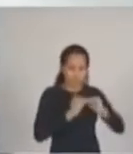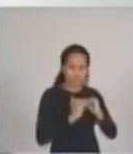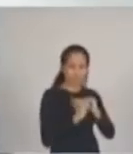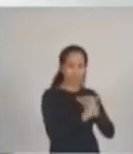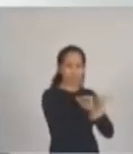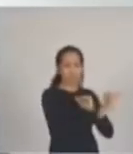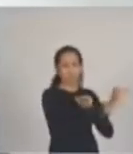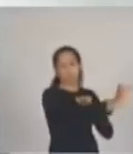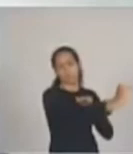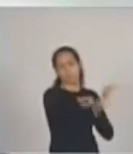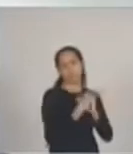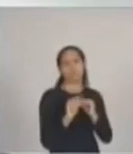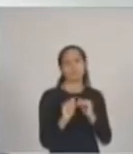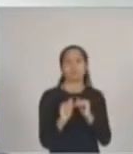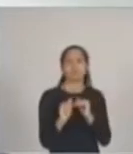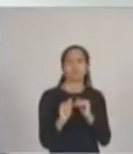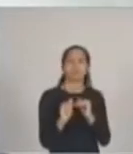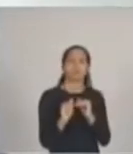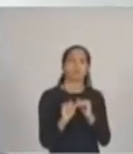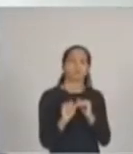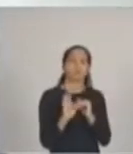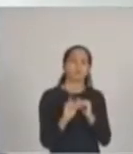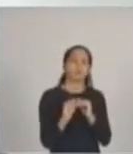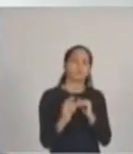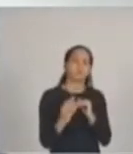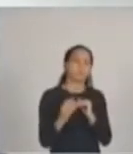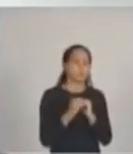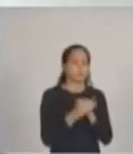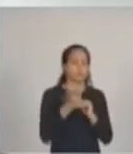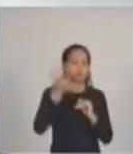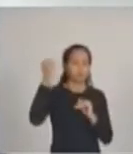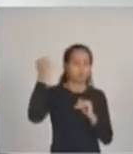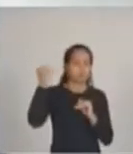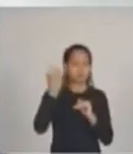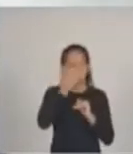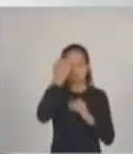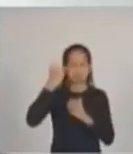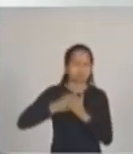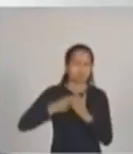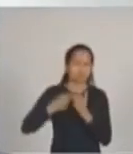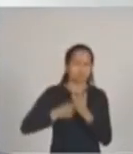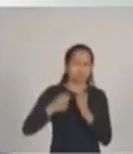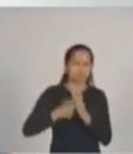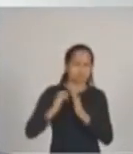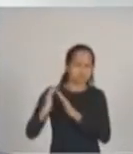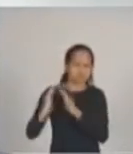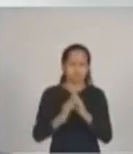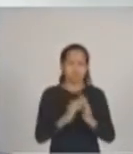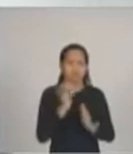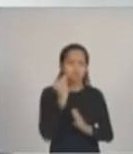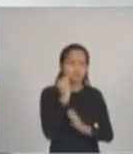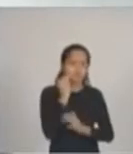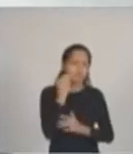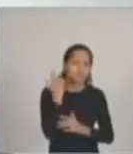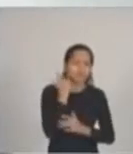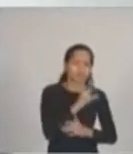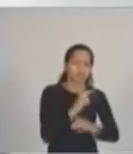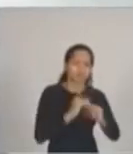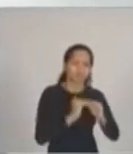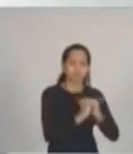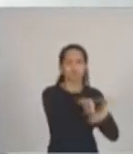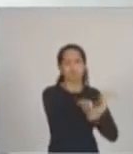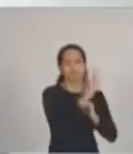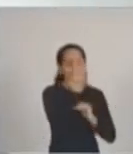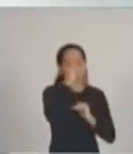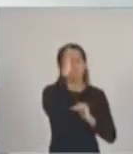Essa pavimentação asfáltica é uma reivindicação antiga desses moradores aí dessa região, uma vez que a via é o principal